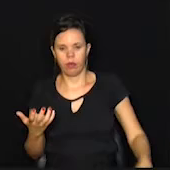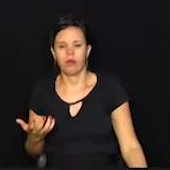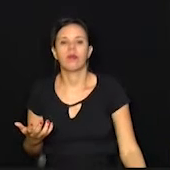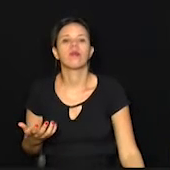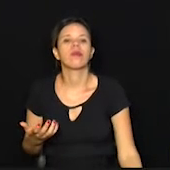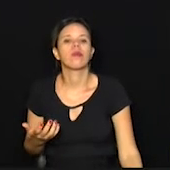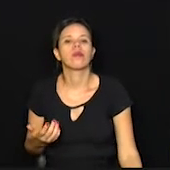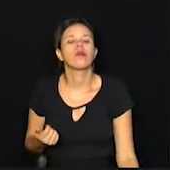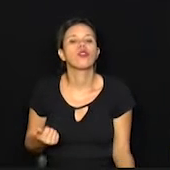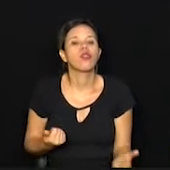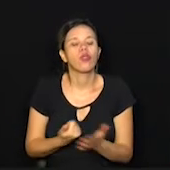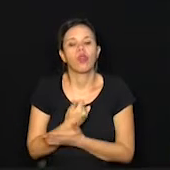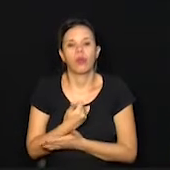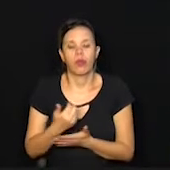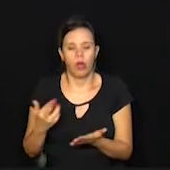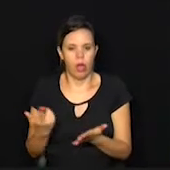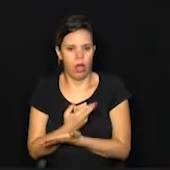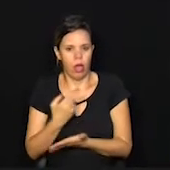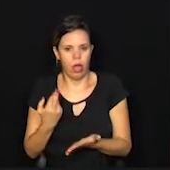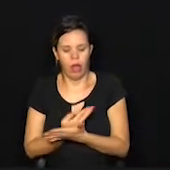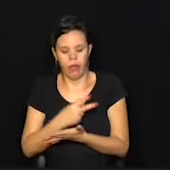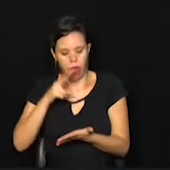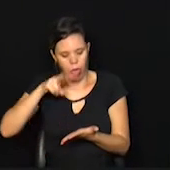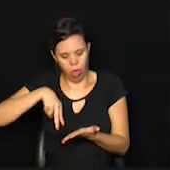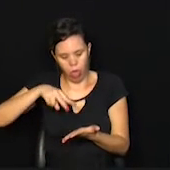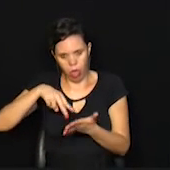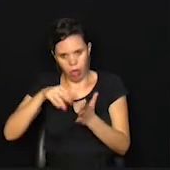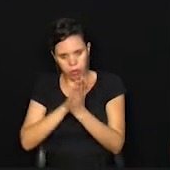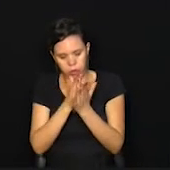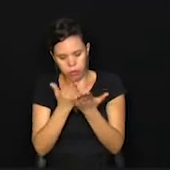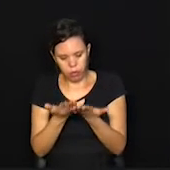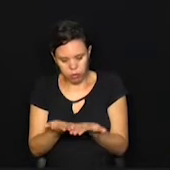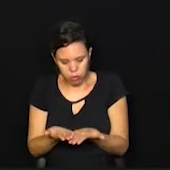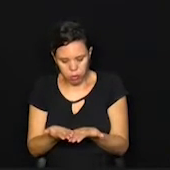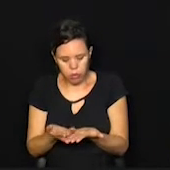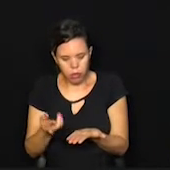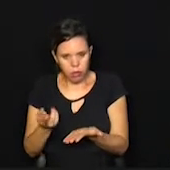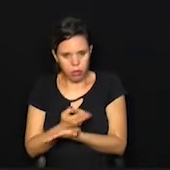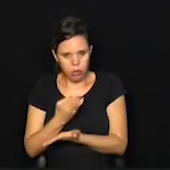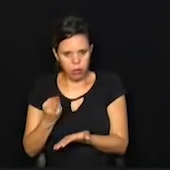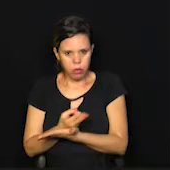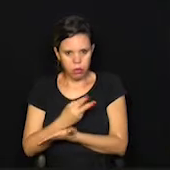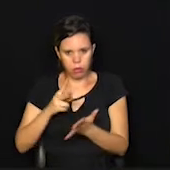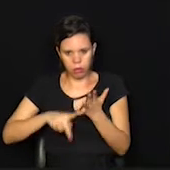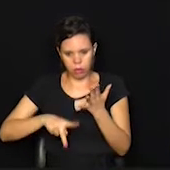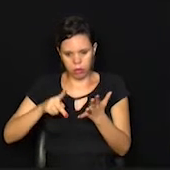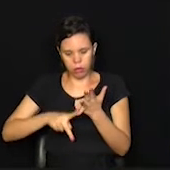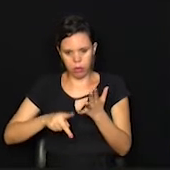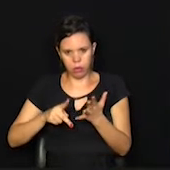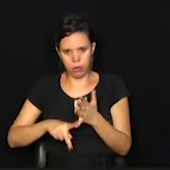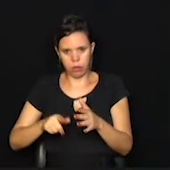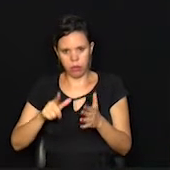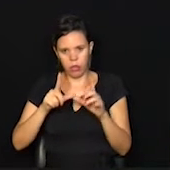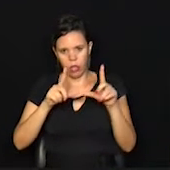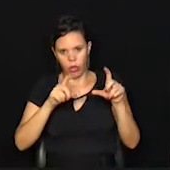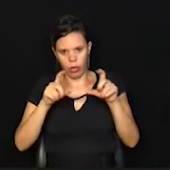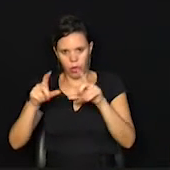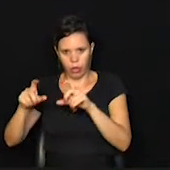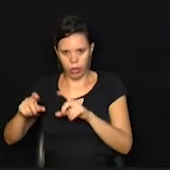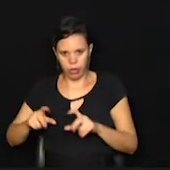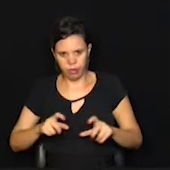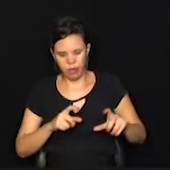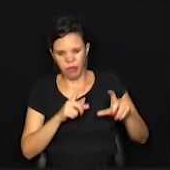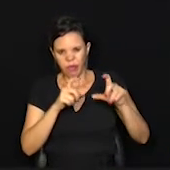gente comprou uma revista Veja e eu abrir a revista exatamente na página onde estavam as fotos